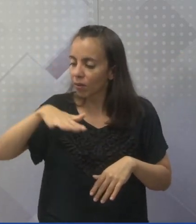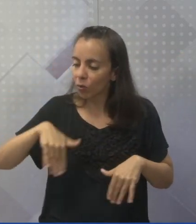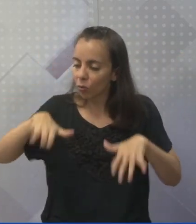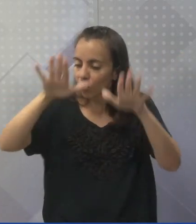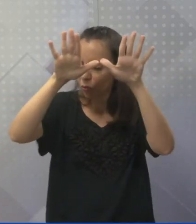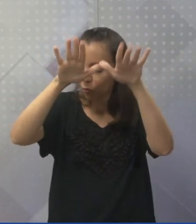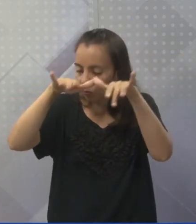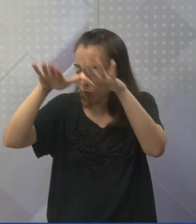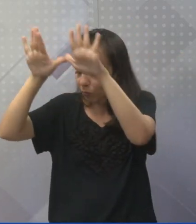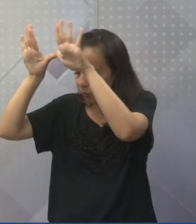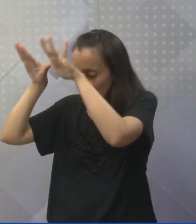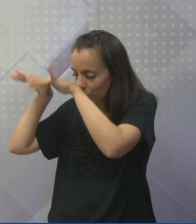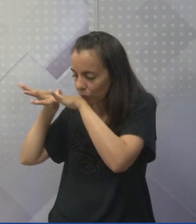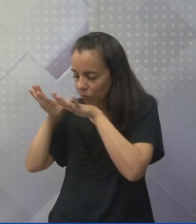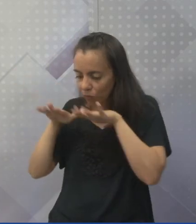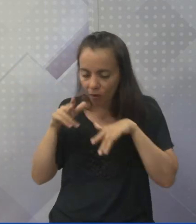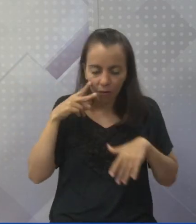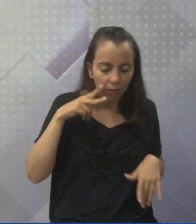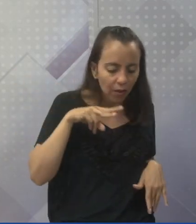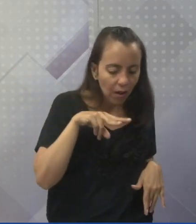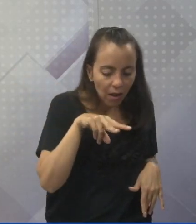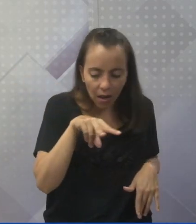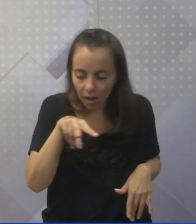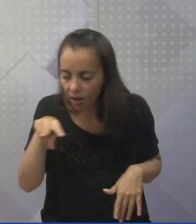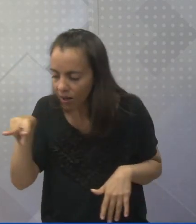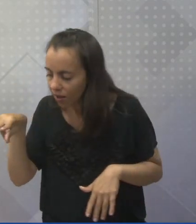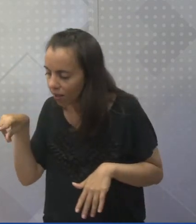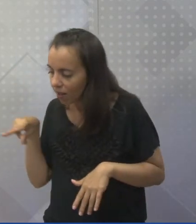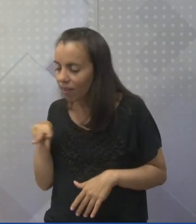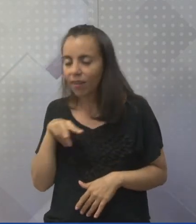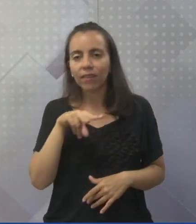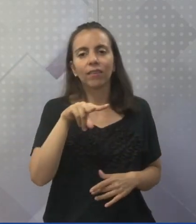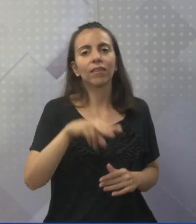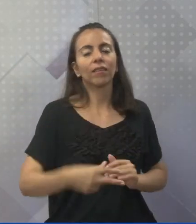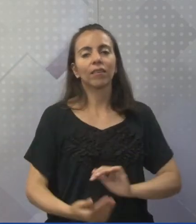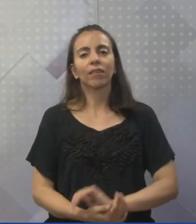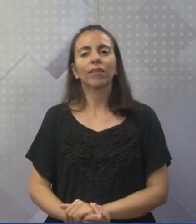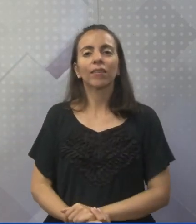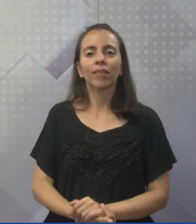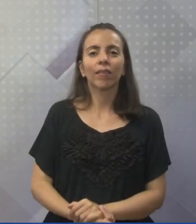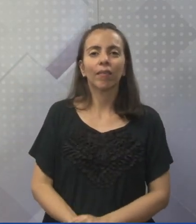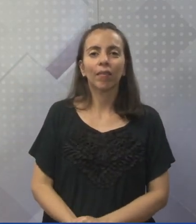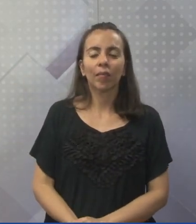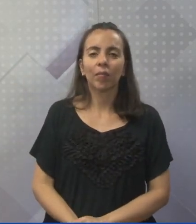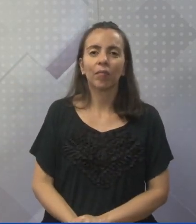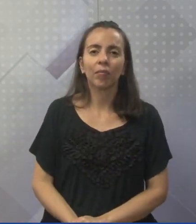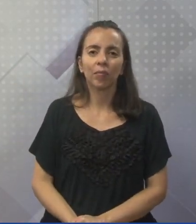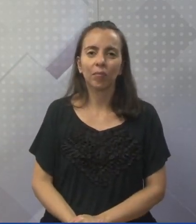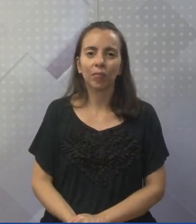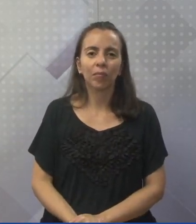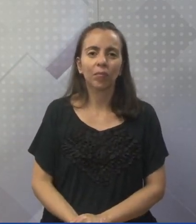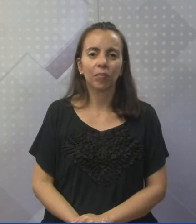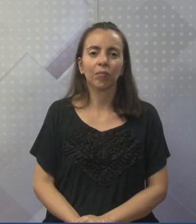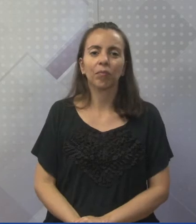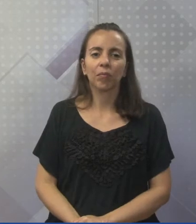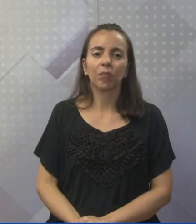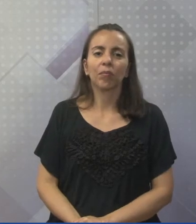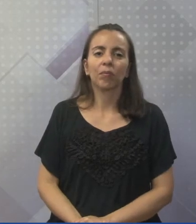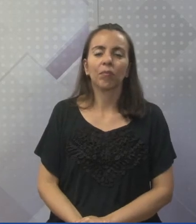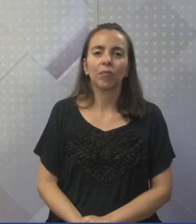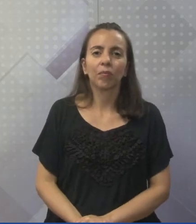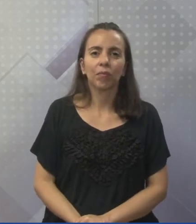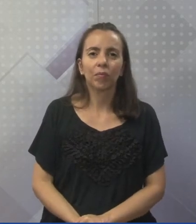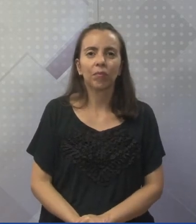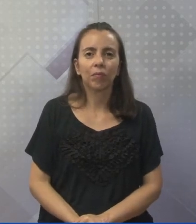em sua integralidade. Não é isso? Isso é uma condição hipotética. If Michael Scarfield